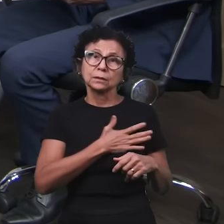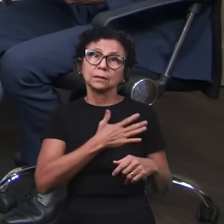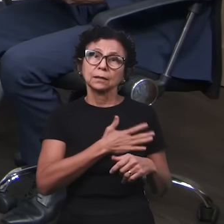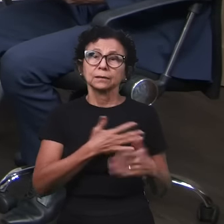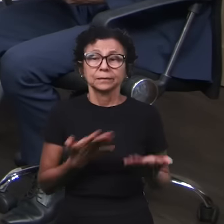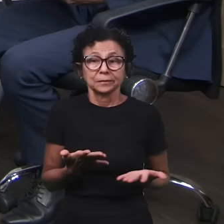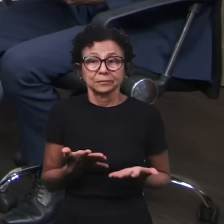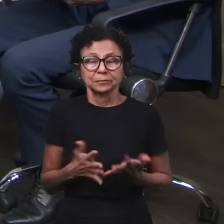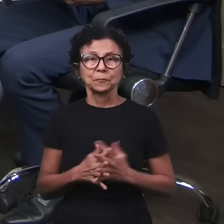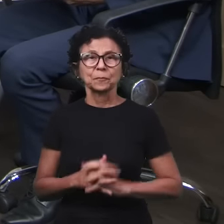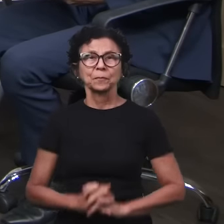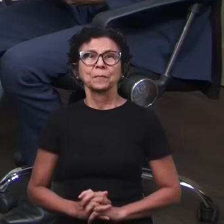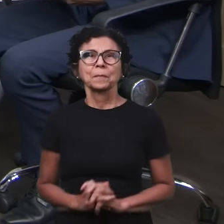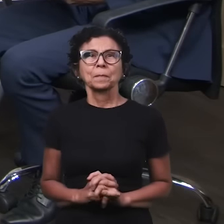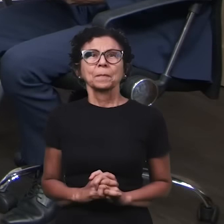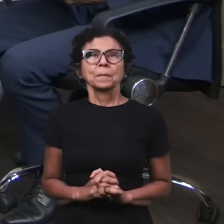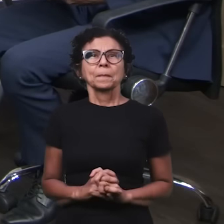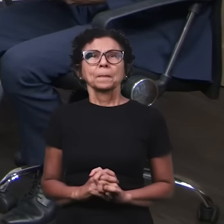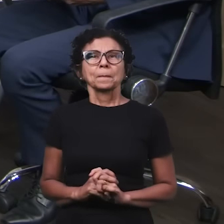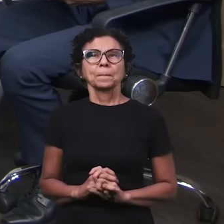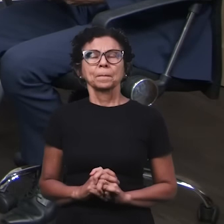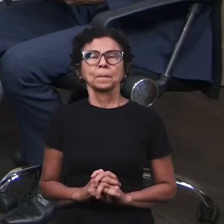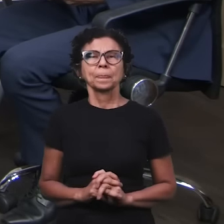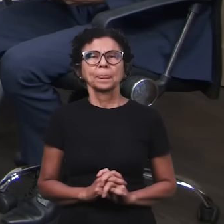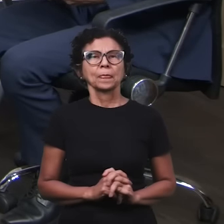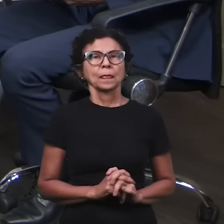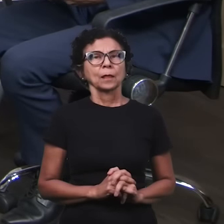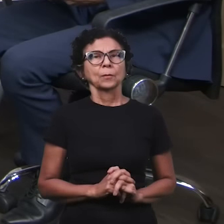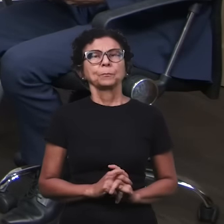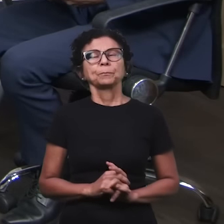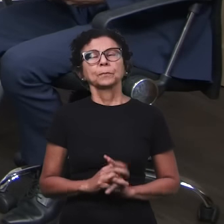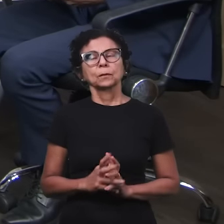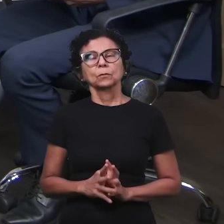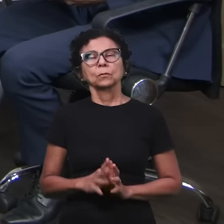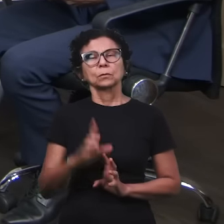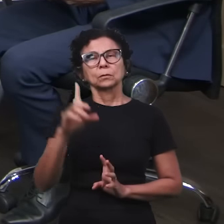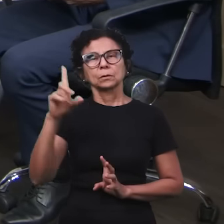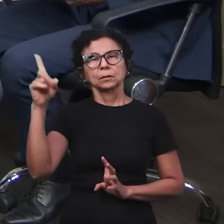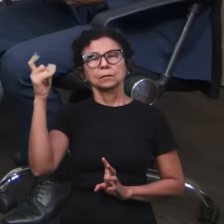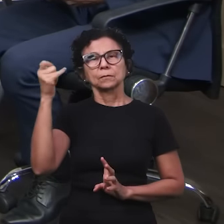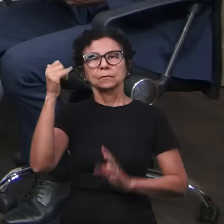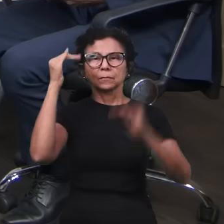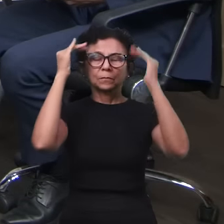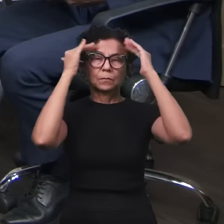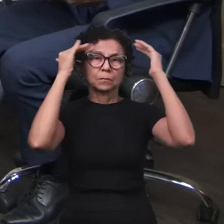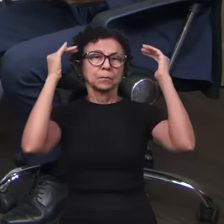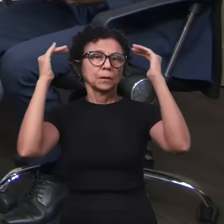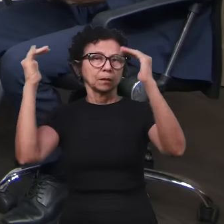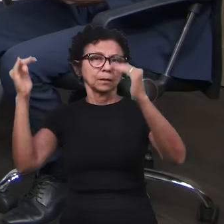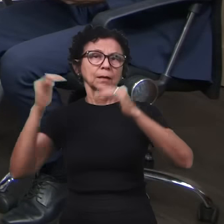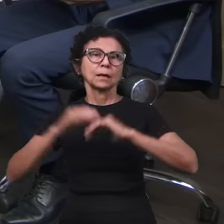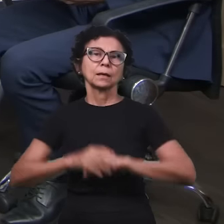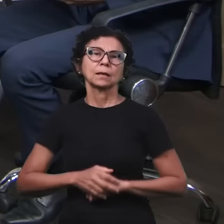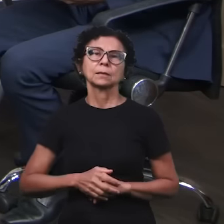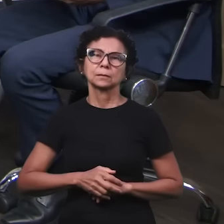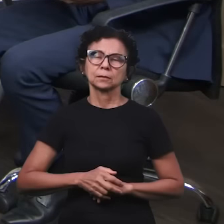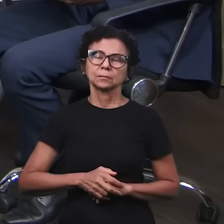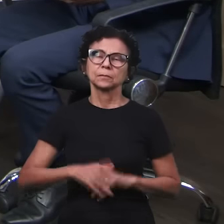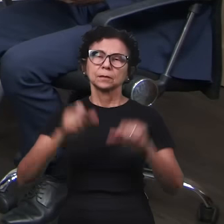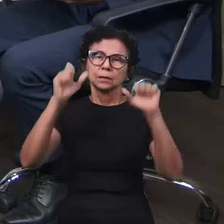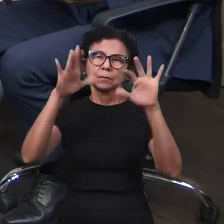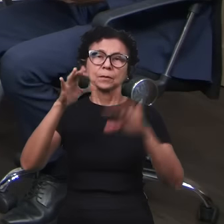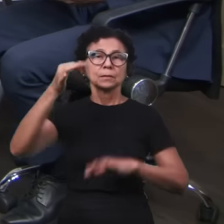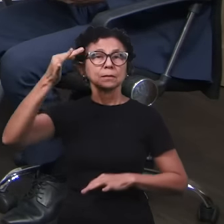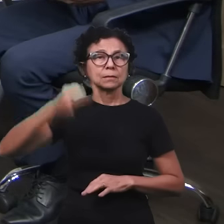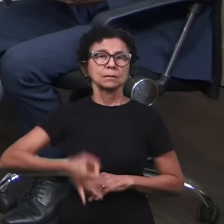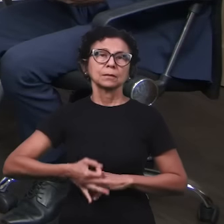lógico, quando você enquadra, quando você obedece a esse comando de Deus, com certeza a bênção vem. É o caso de